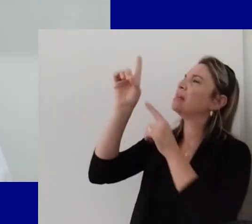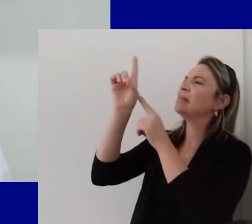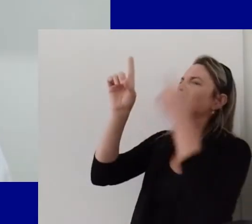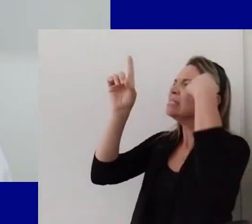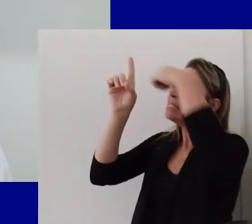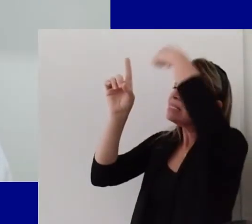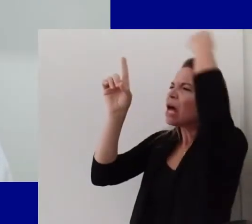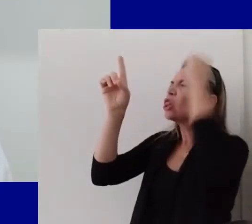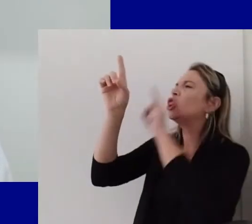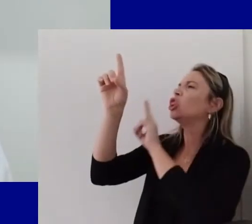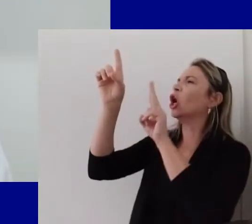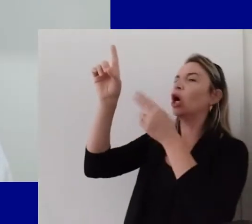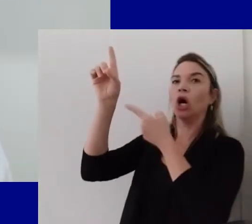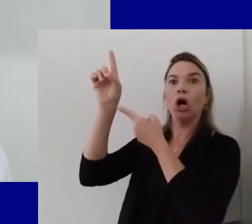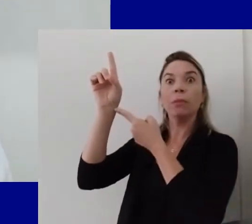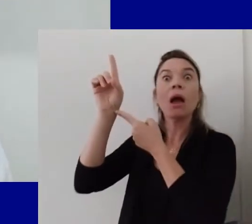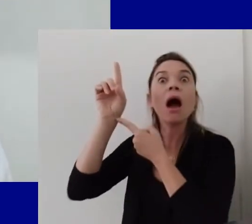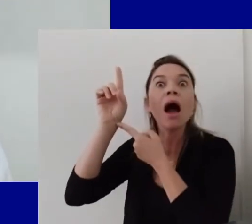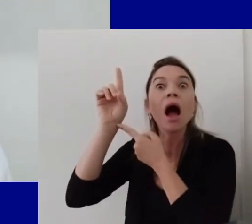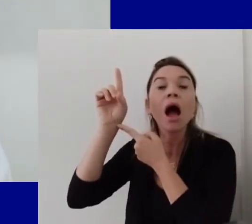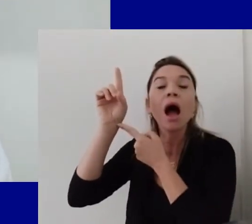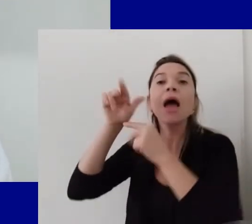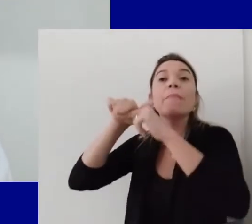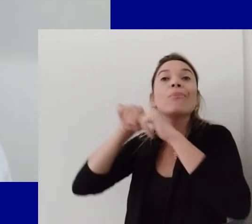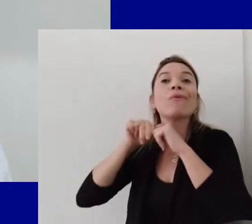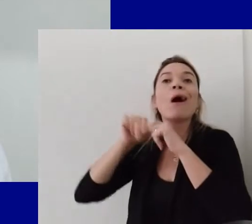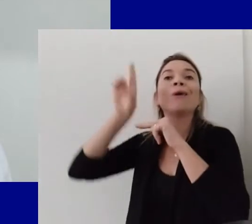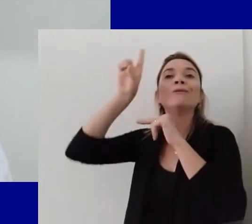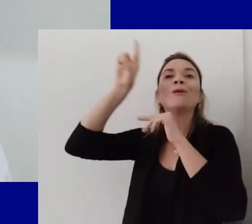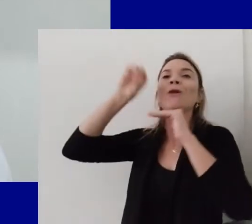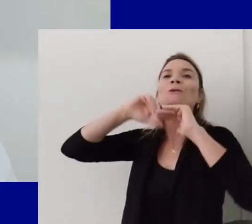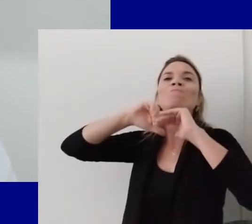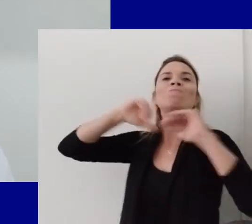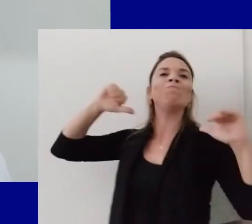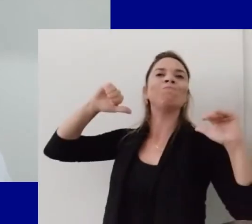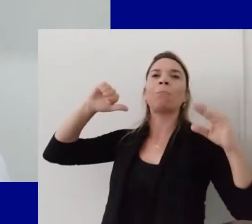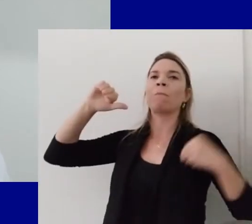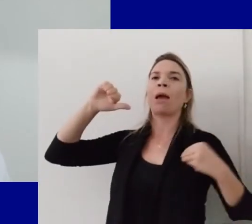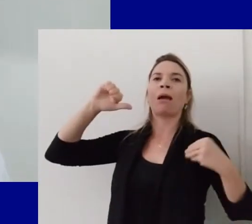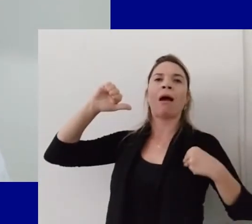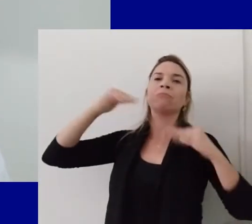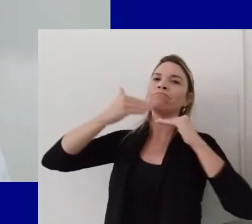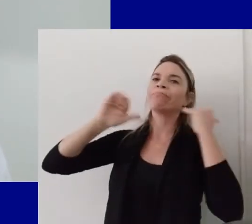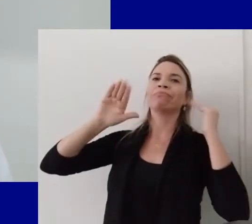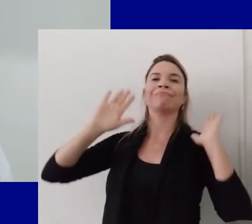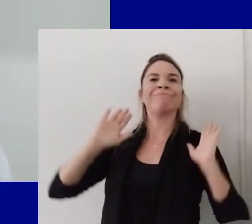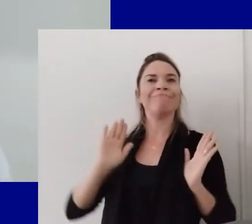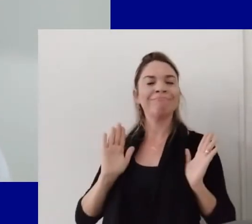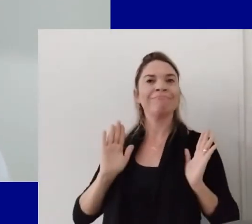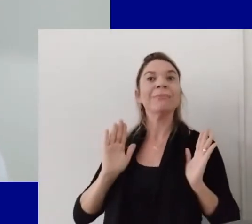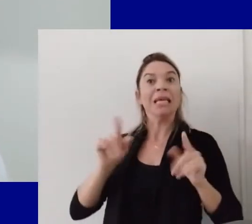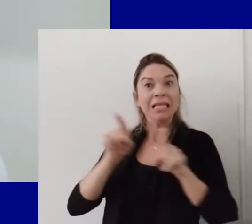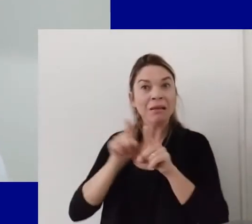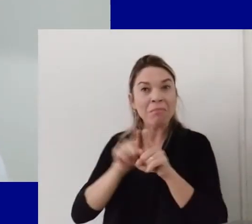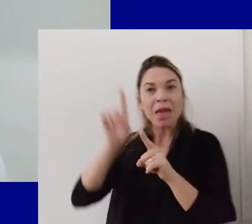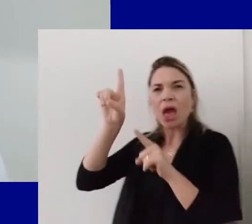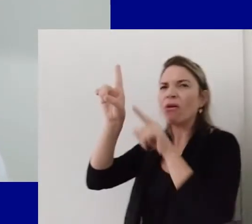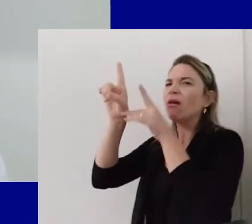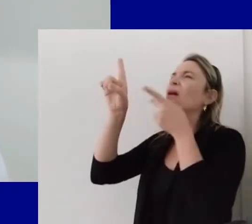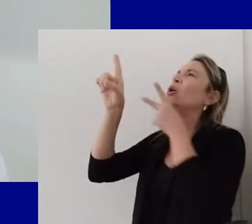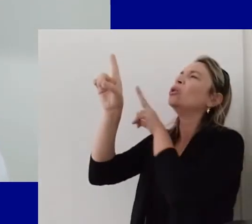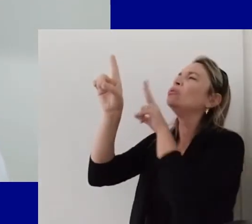central. Deus ocupa a prioridade da nossa vida e por isso reverenciamos a